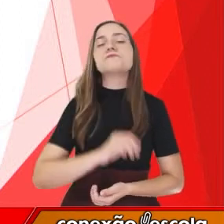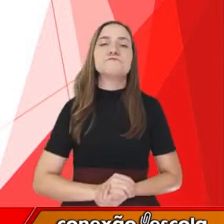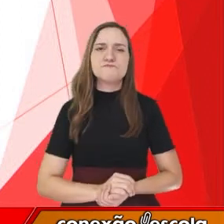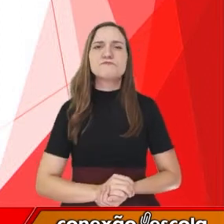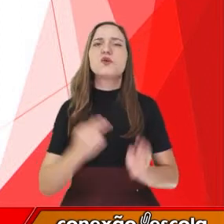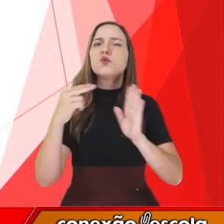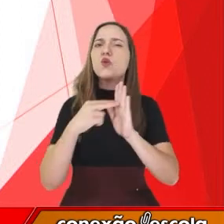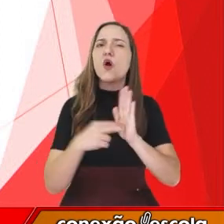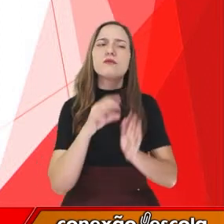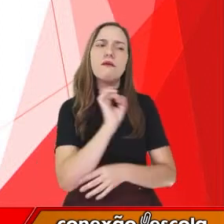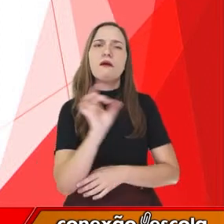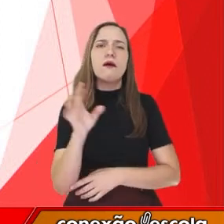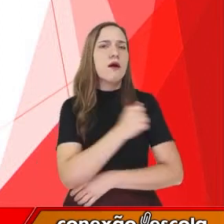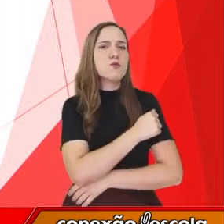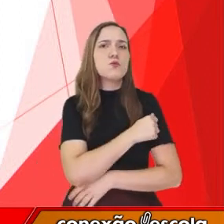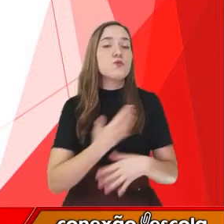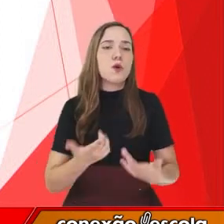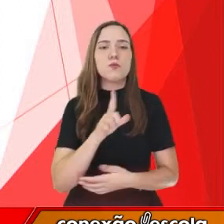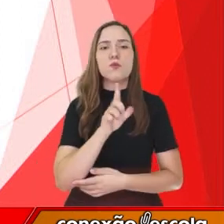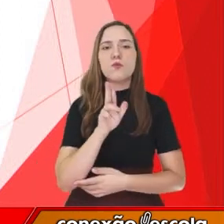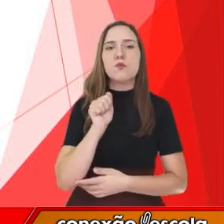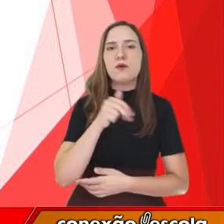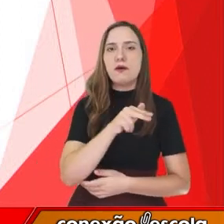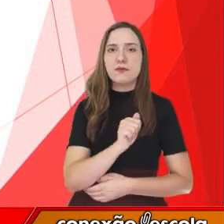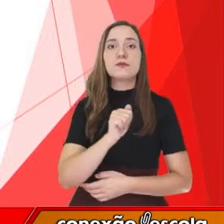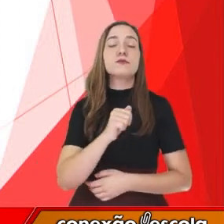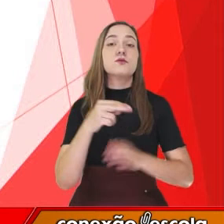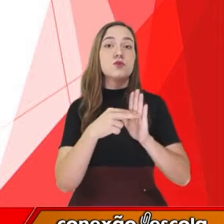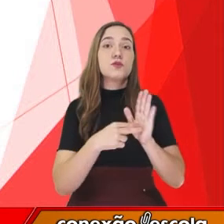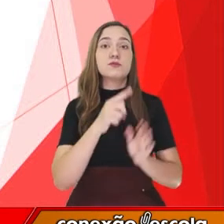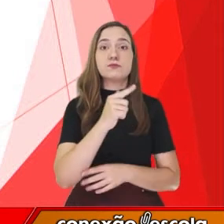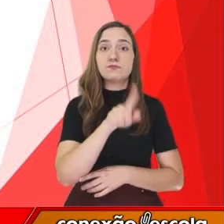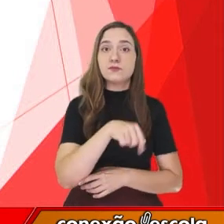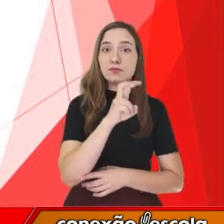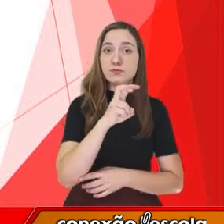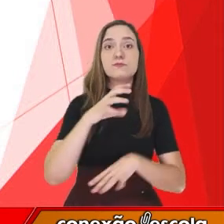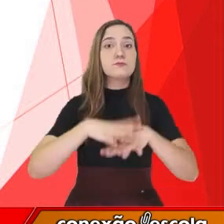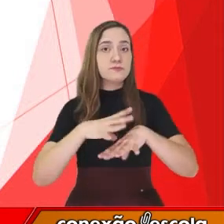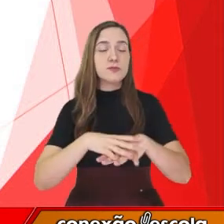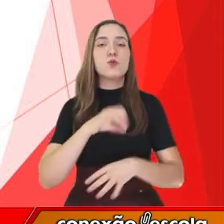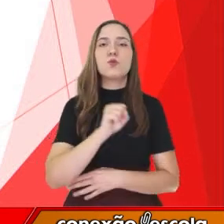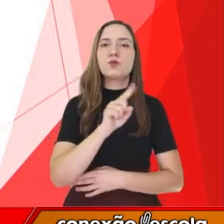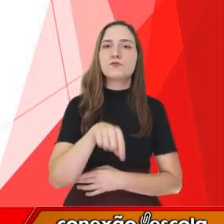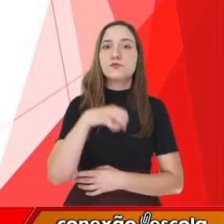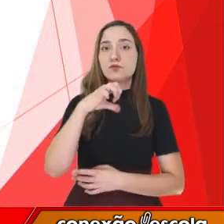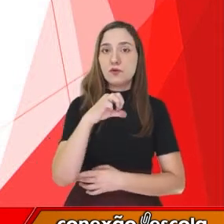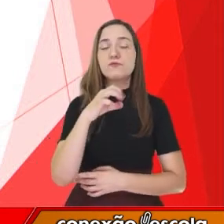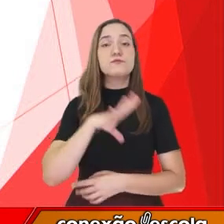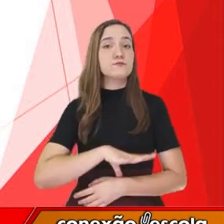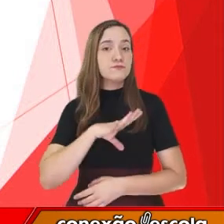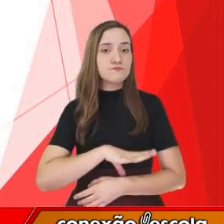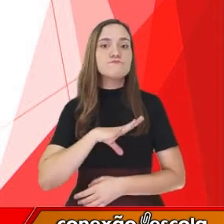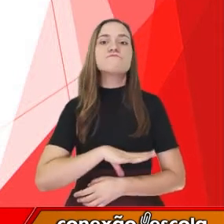As notas dos alunos são: Luana, 7,5 em matemática, 8,9 em